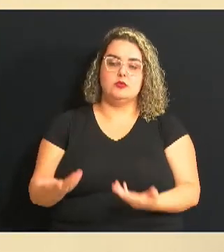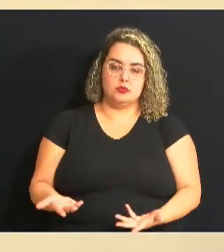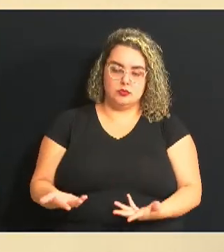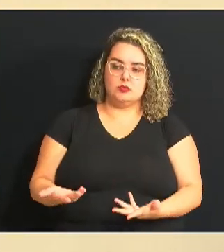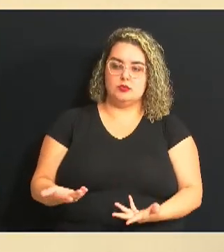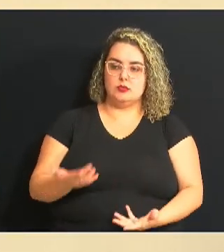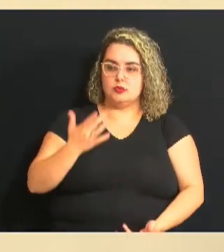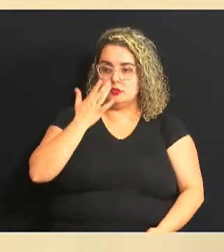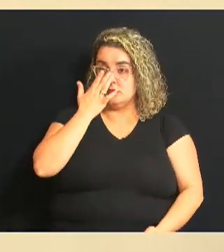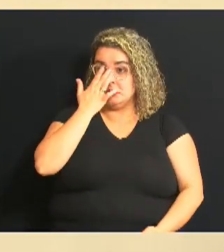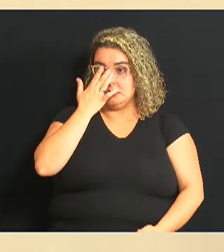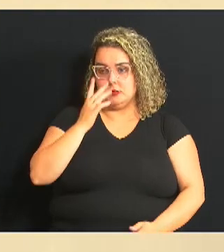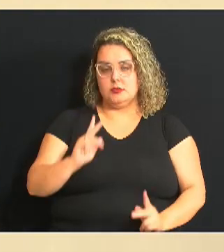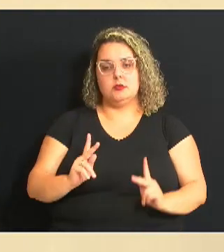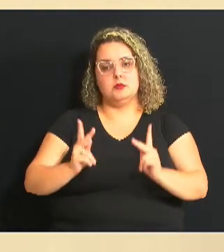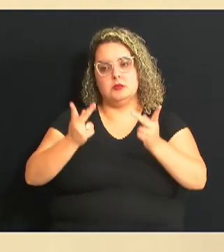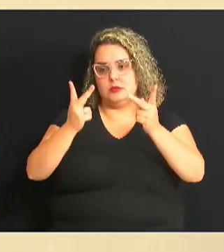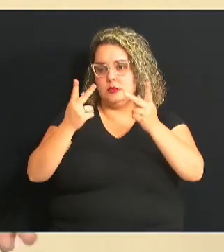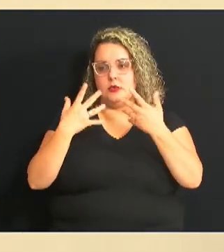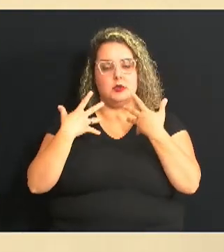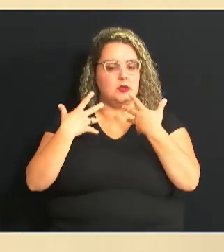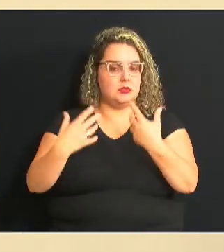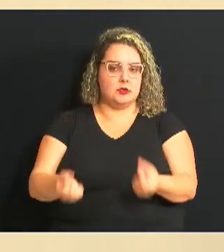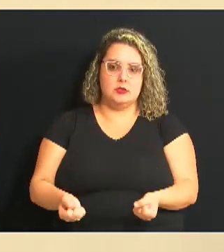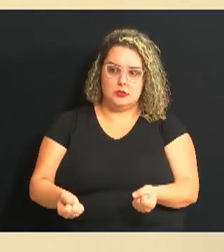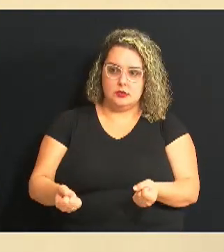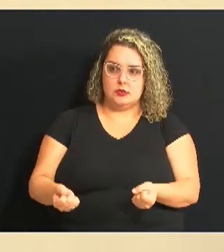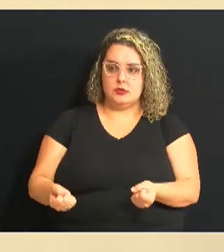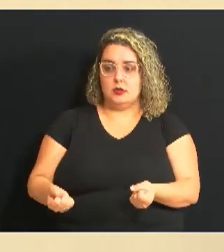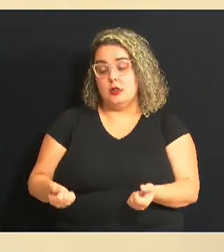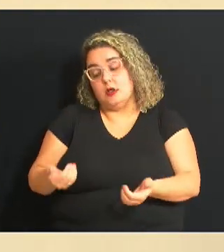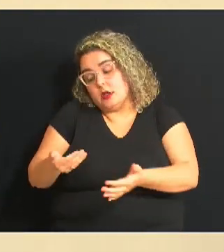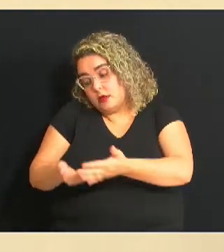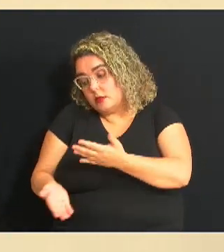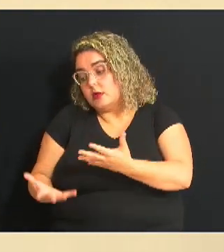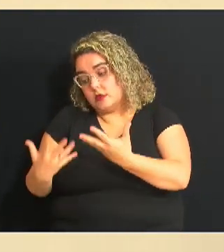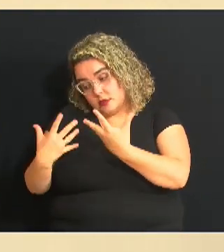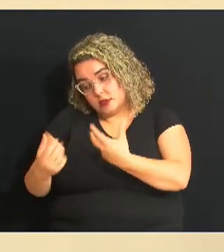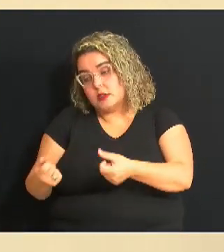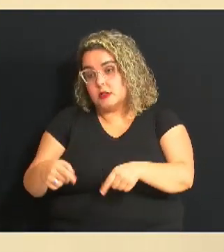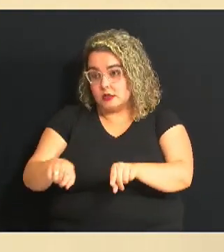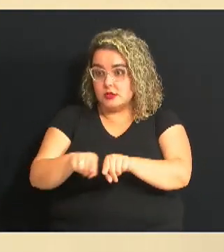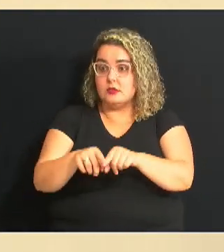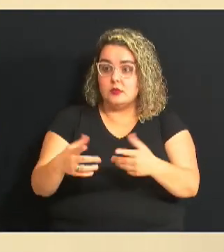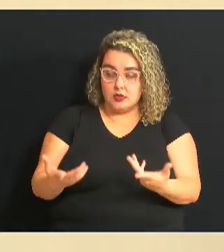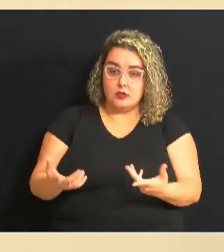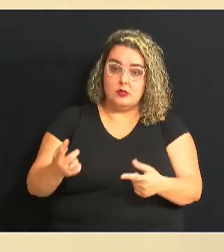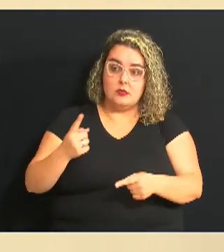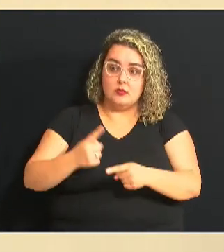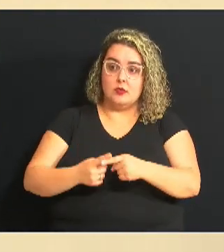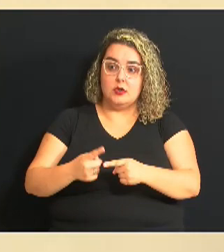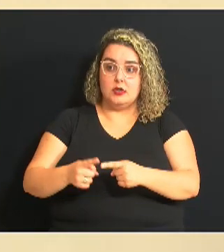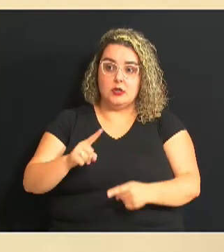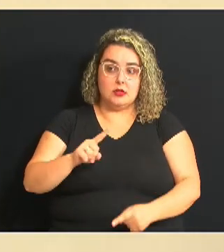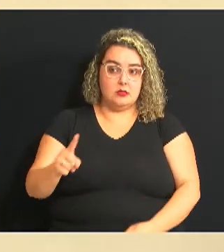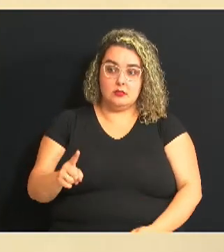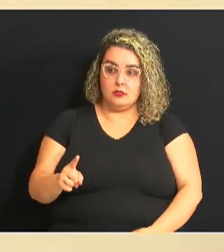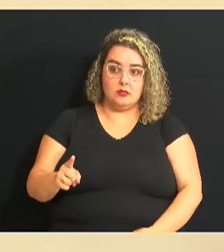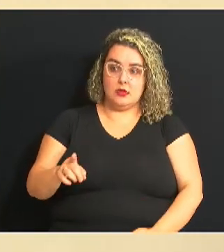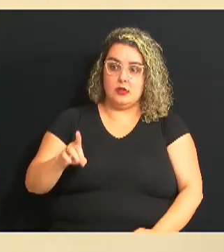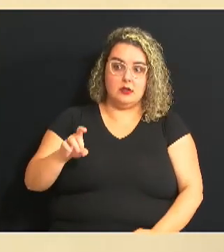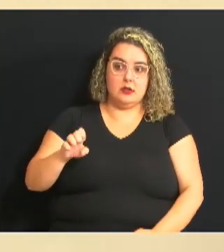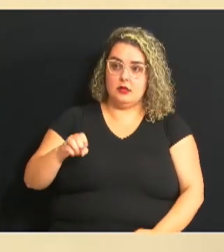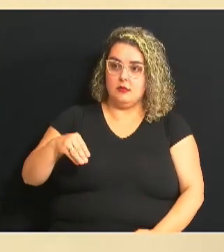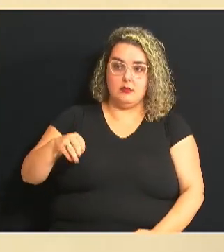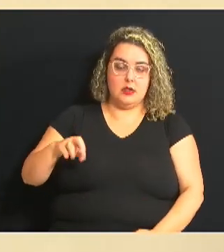o vitorioso aceite a vitória, e que o derrotado também aceite a derrota, porque não é demérito nenhum. O demérito é